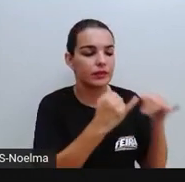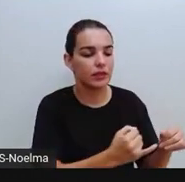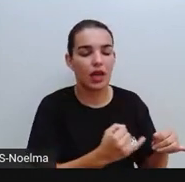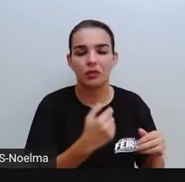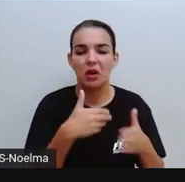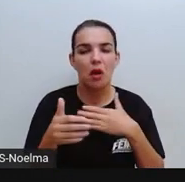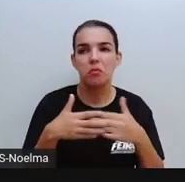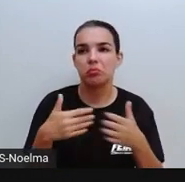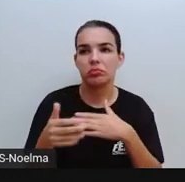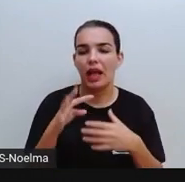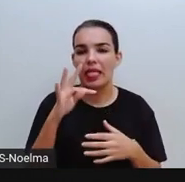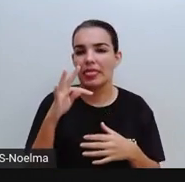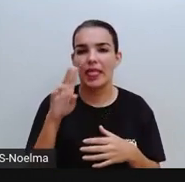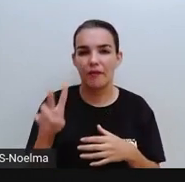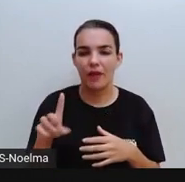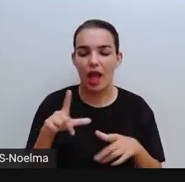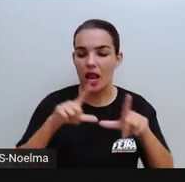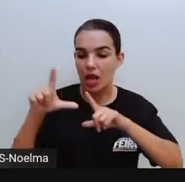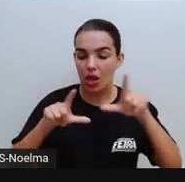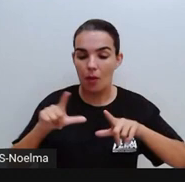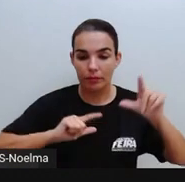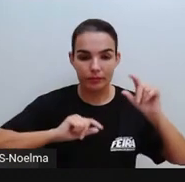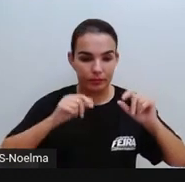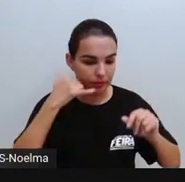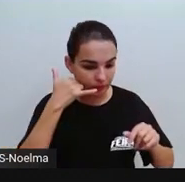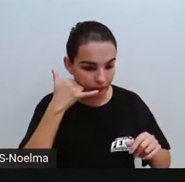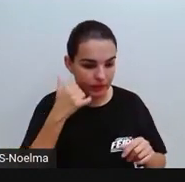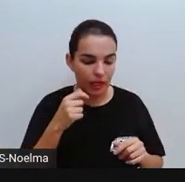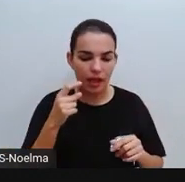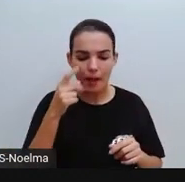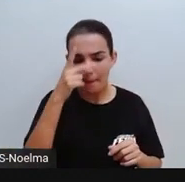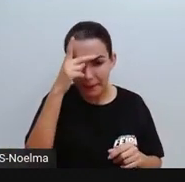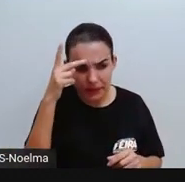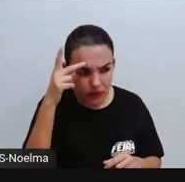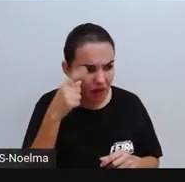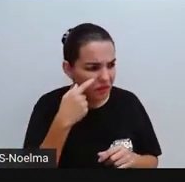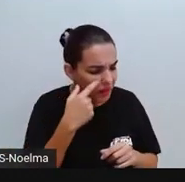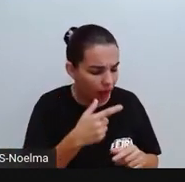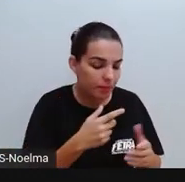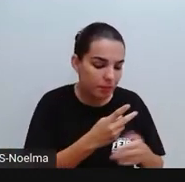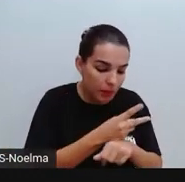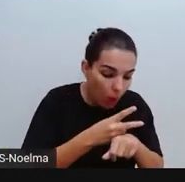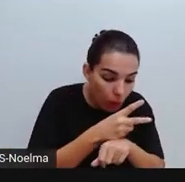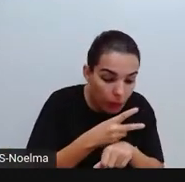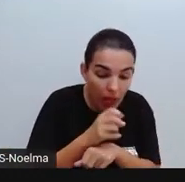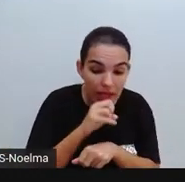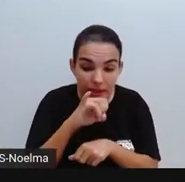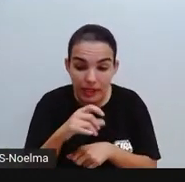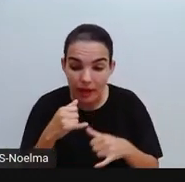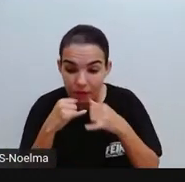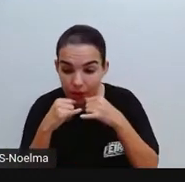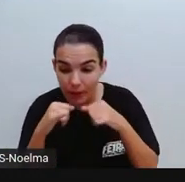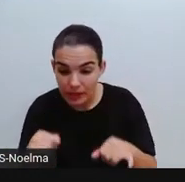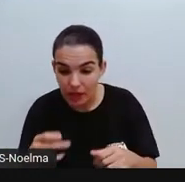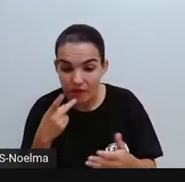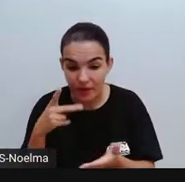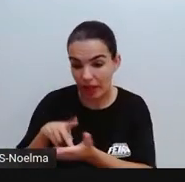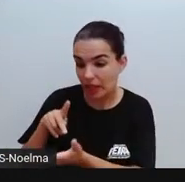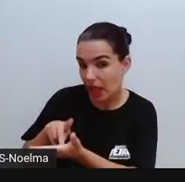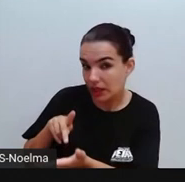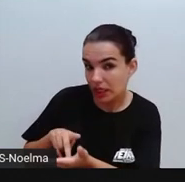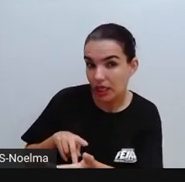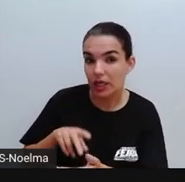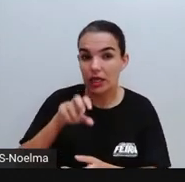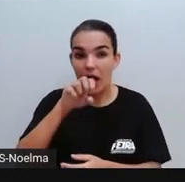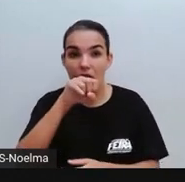aconteceu alguma coisa então esse produtor pauteiro ele vai checar essa informação é já era tá ele